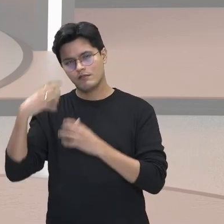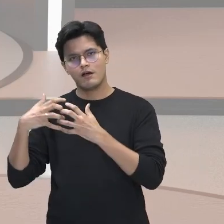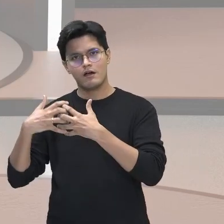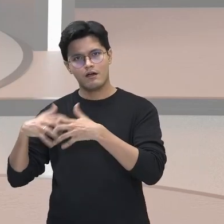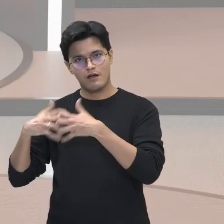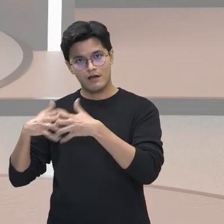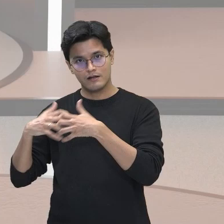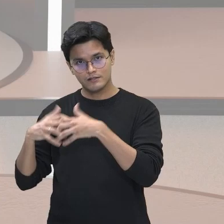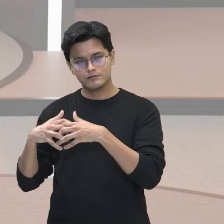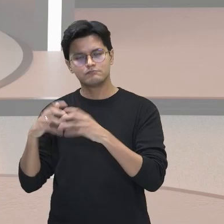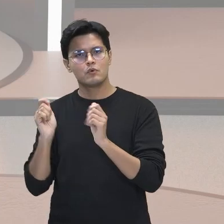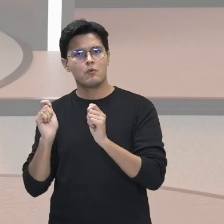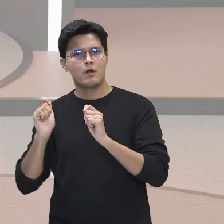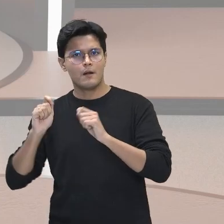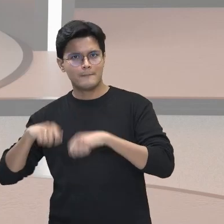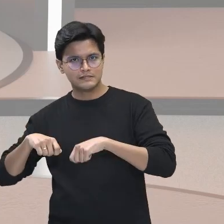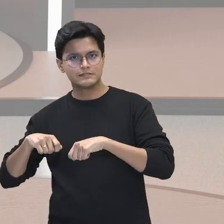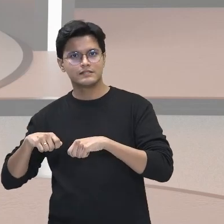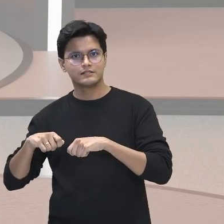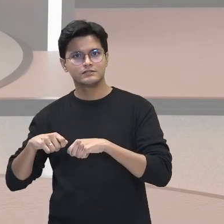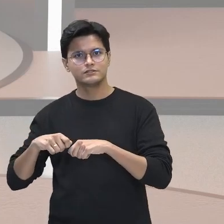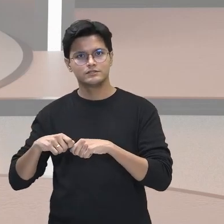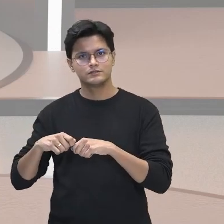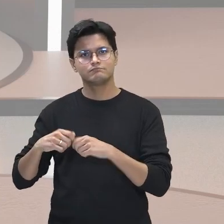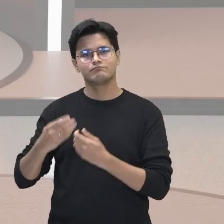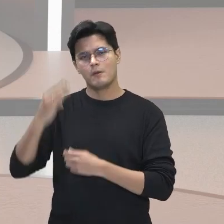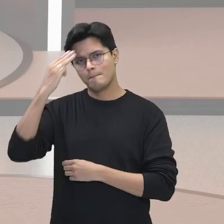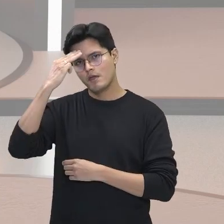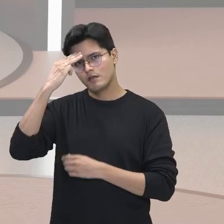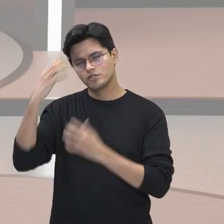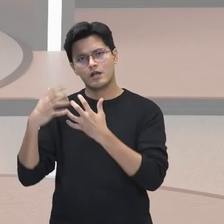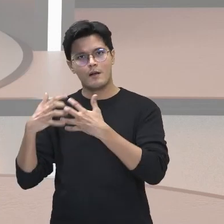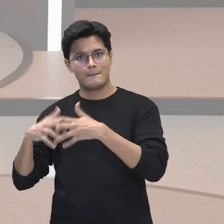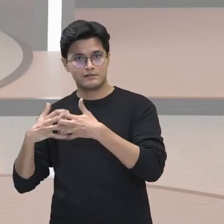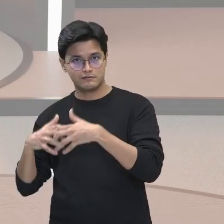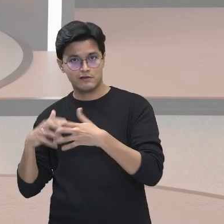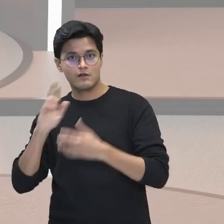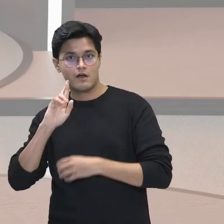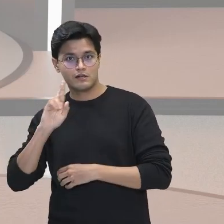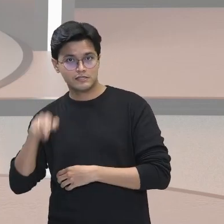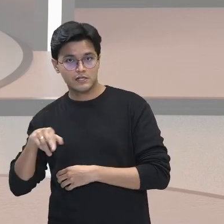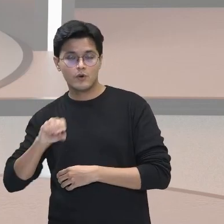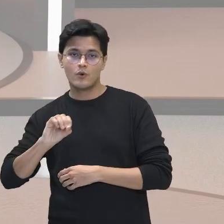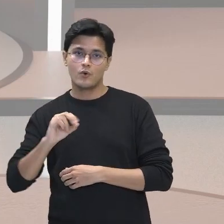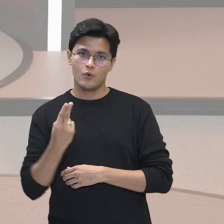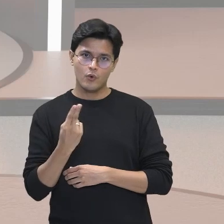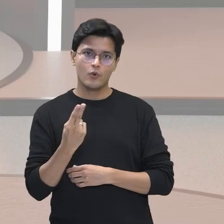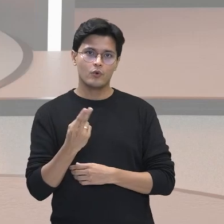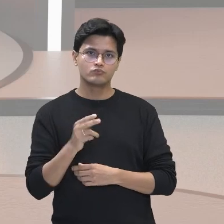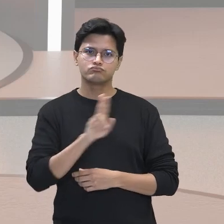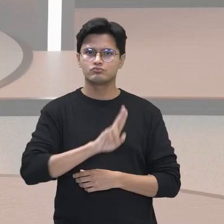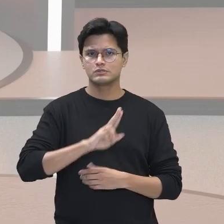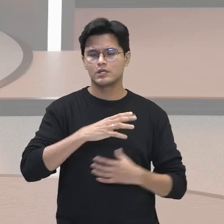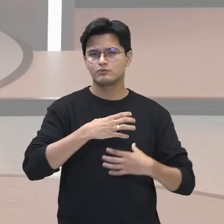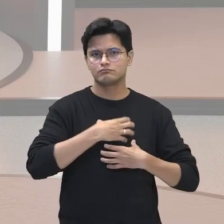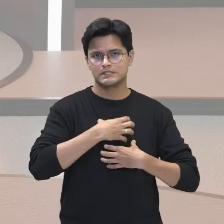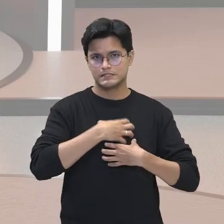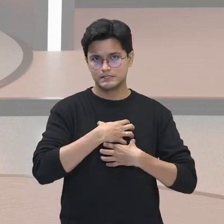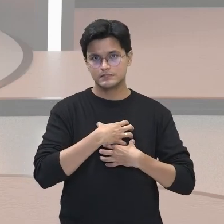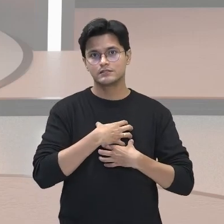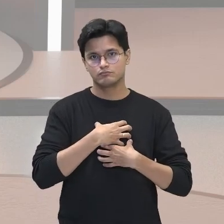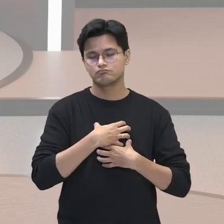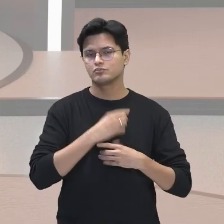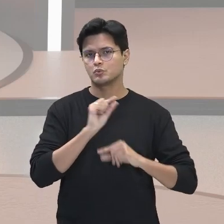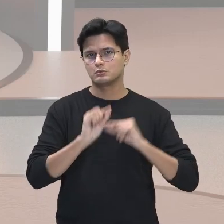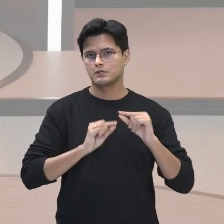daquela nossa capacidade lógica, que é a nossa razão, ou vem da sensação, são as